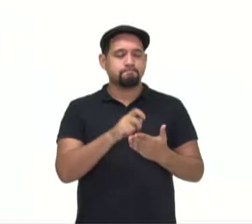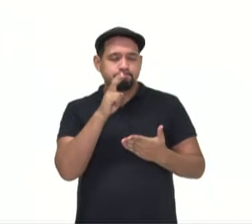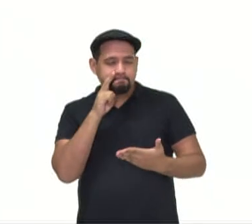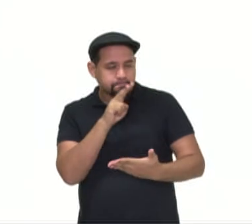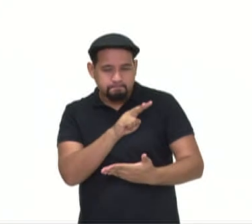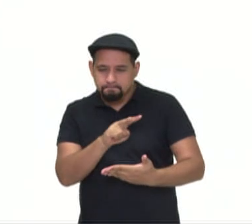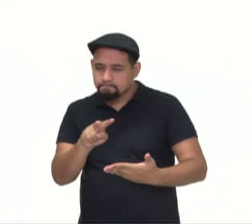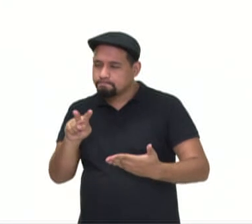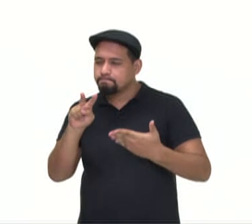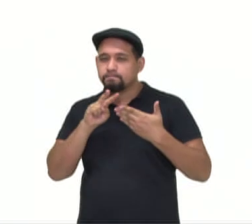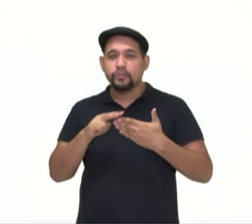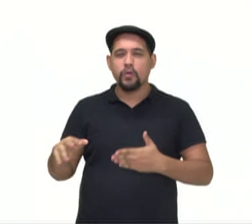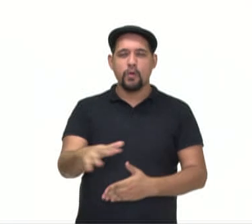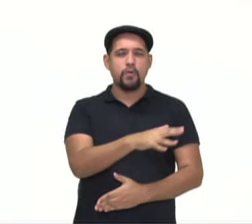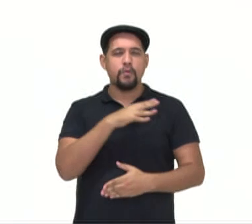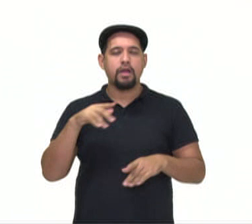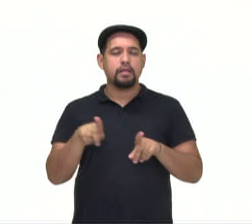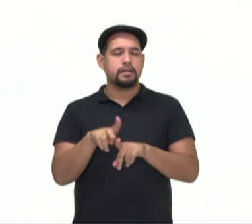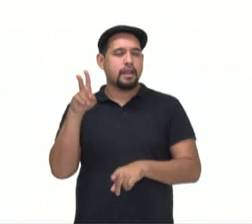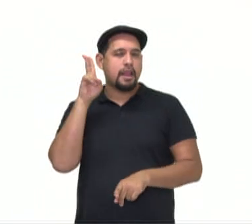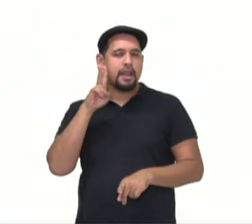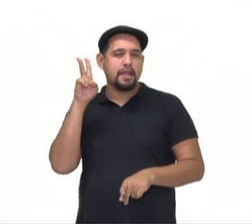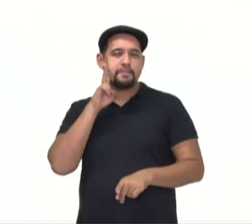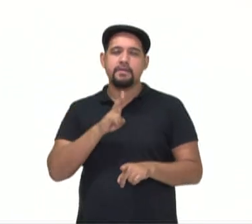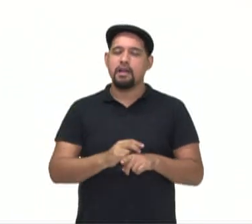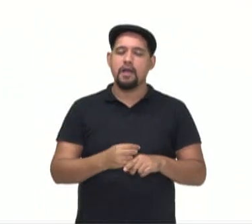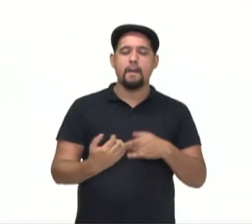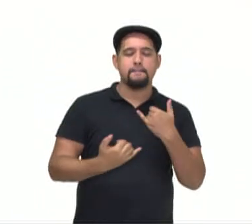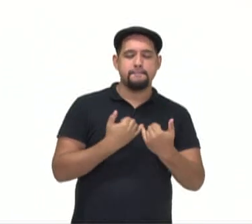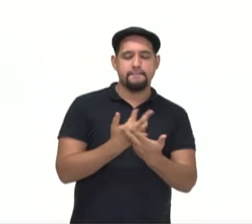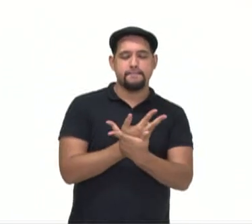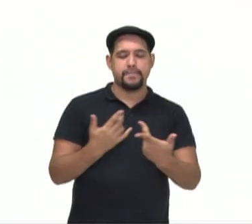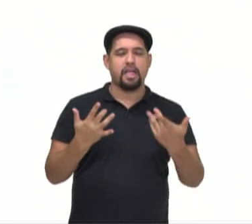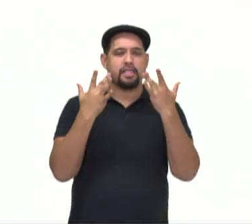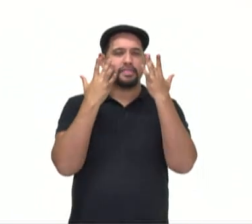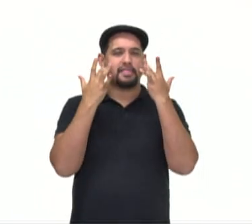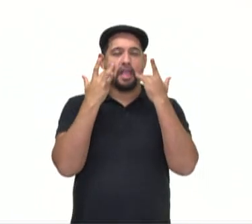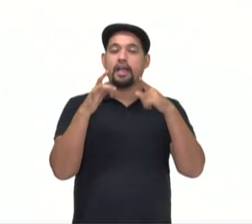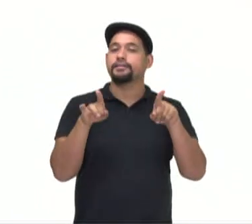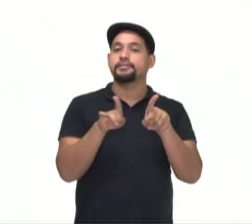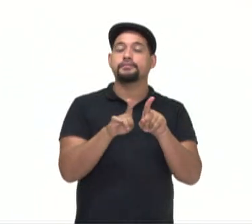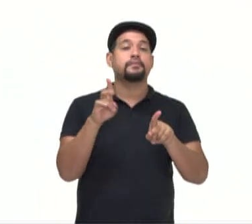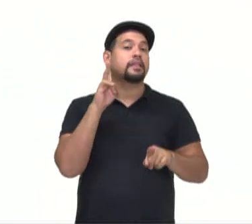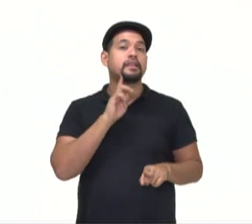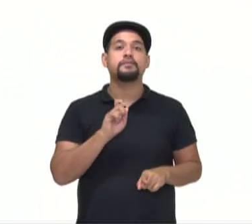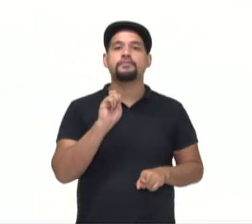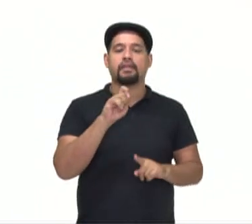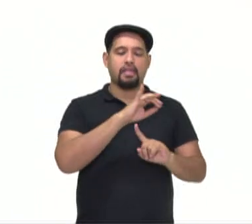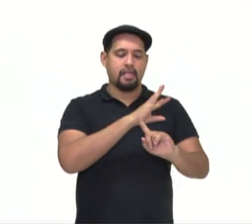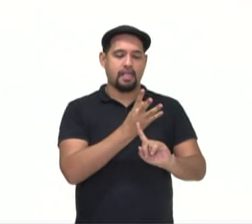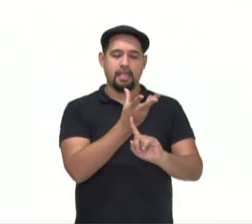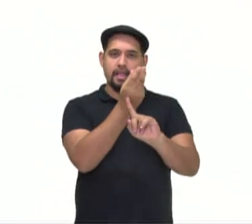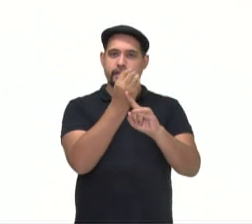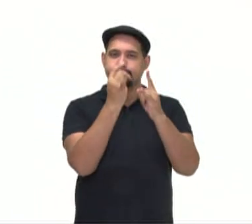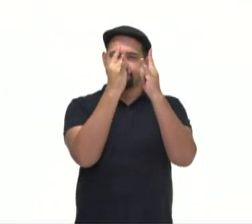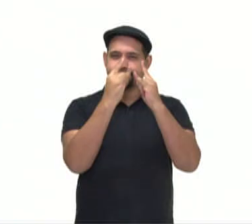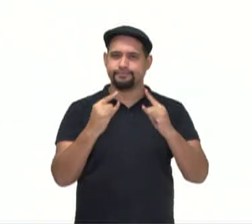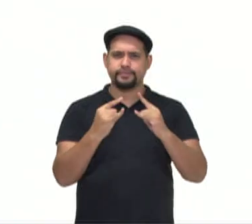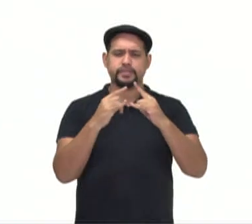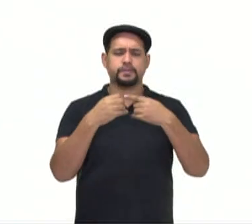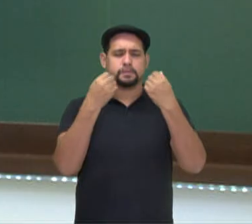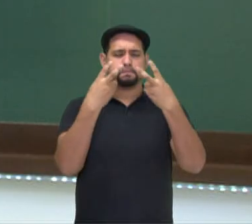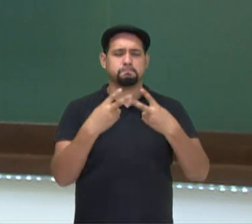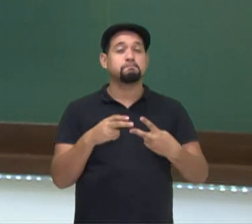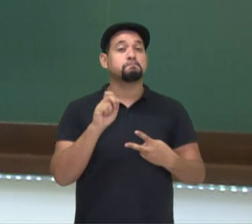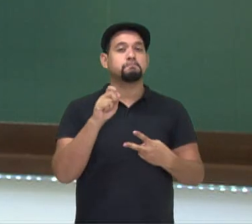os espaços cênicos, relembrar sobre os jogos teatrais e também relembrar sobre a arte do circo, Então, hoje a gente vai